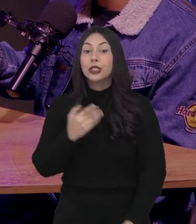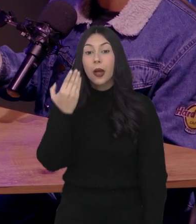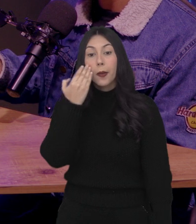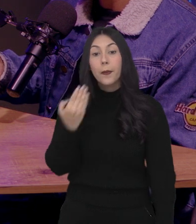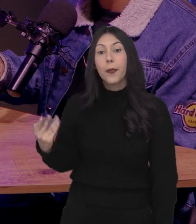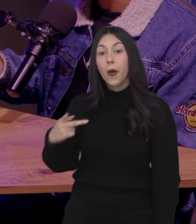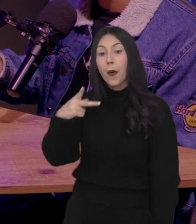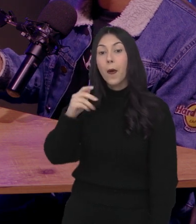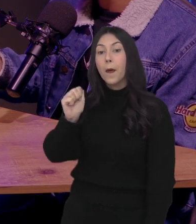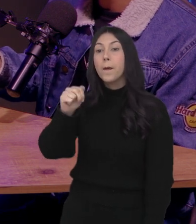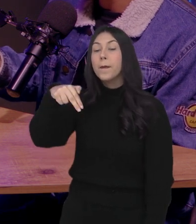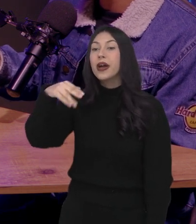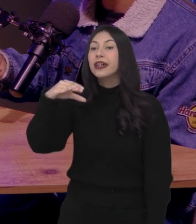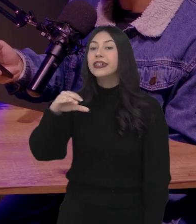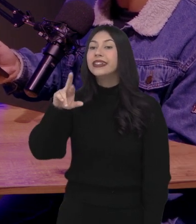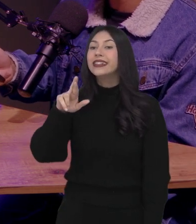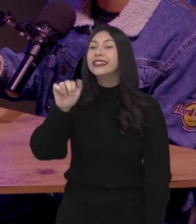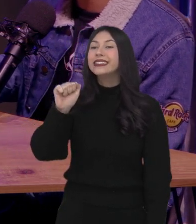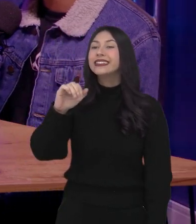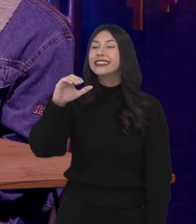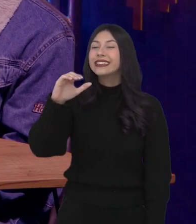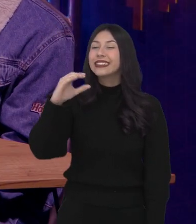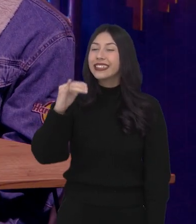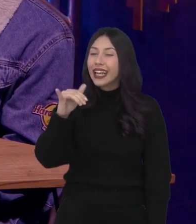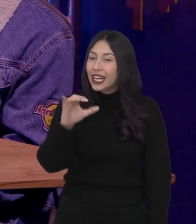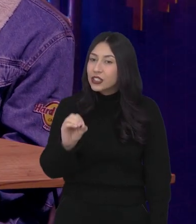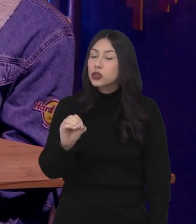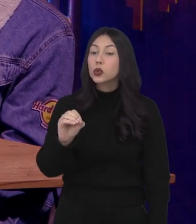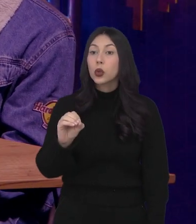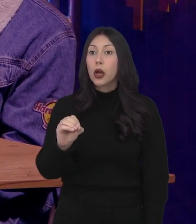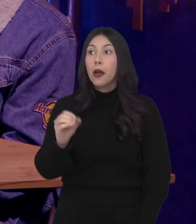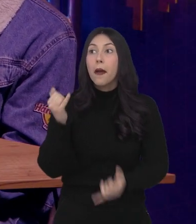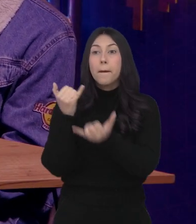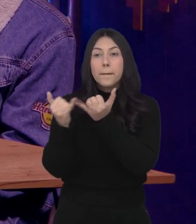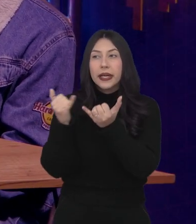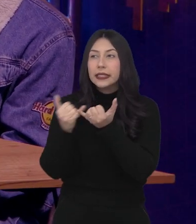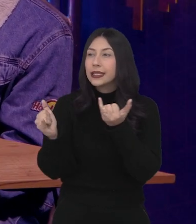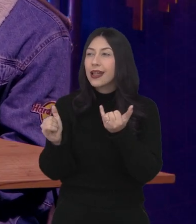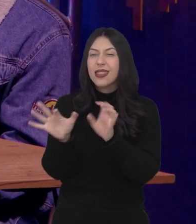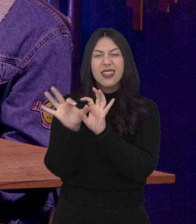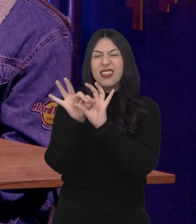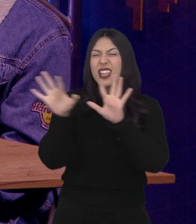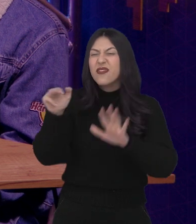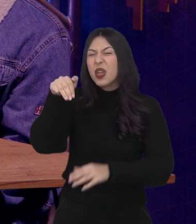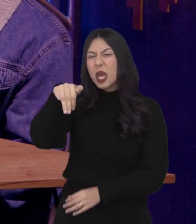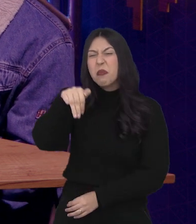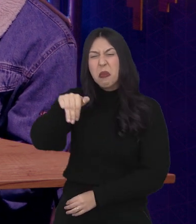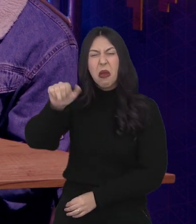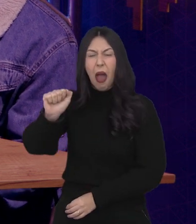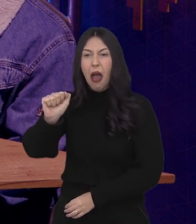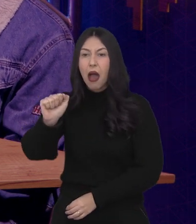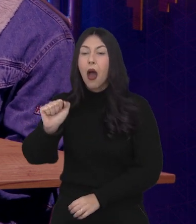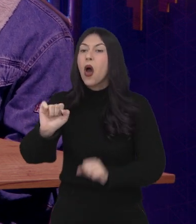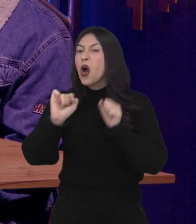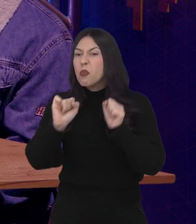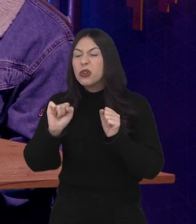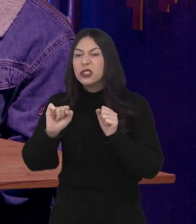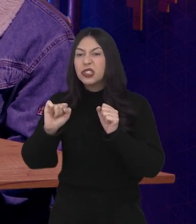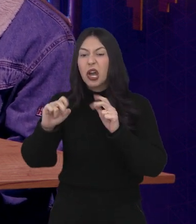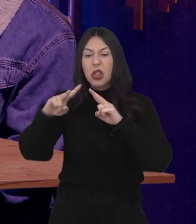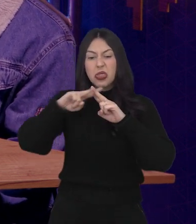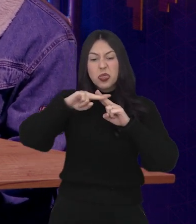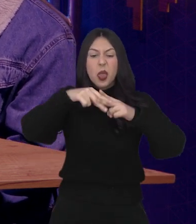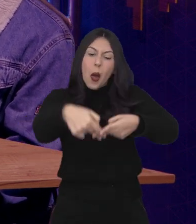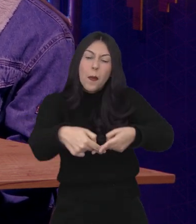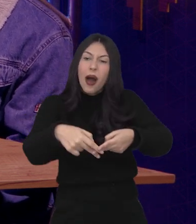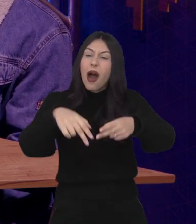o pancrácio, que era tipo um vale-tudo, sabe? O precursor aí do MMA, valia derrubar